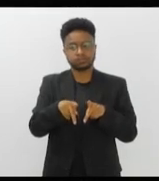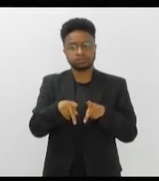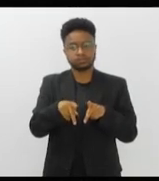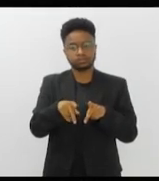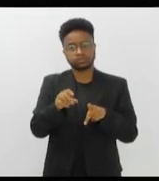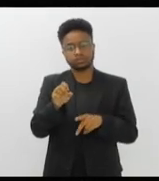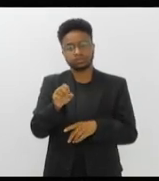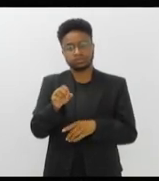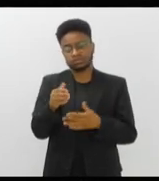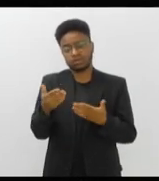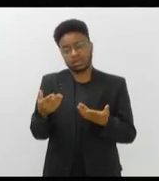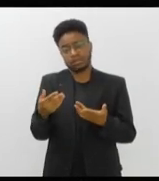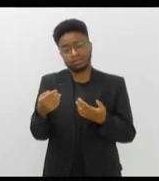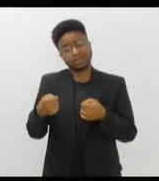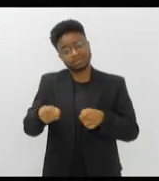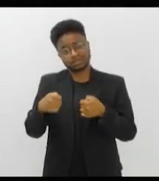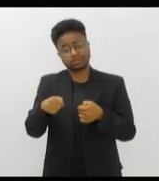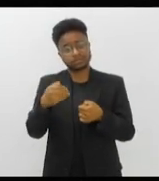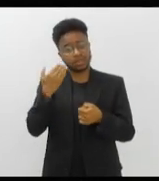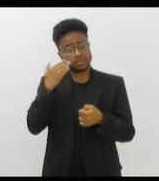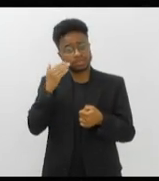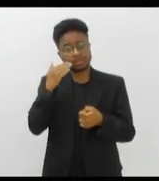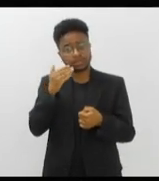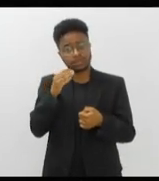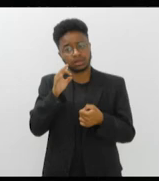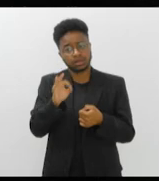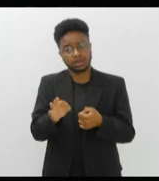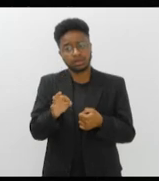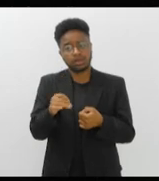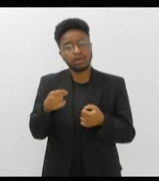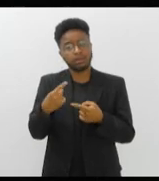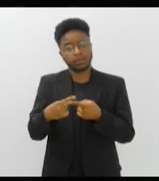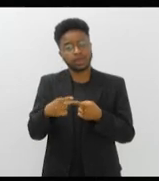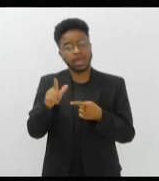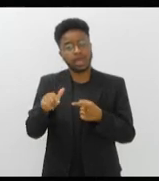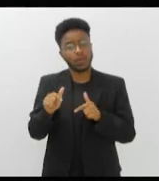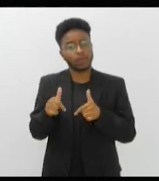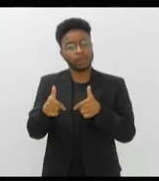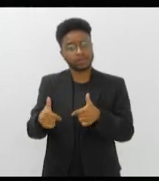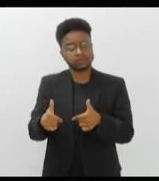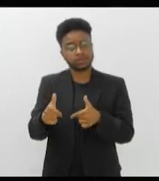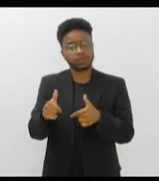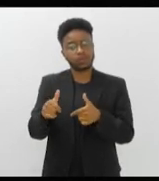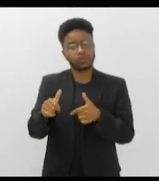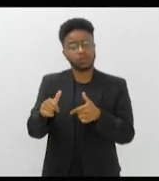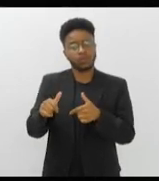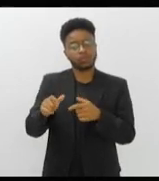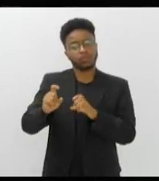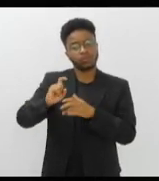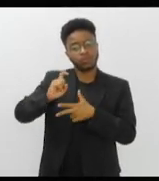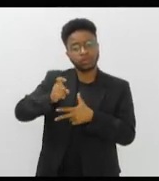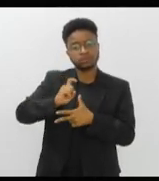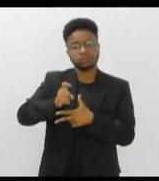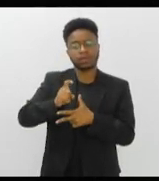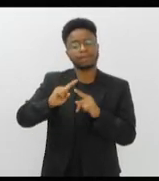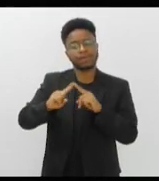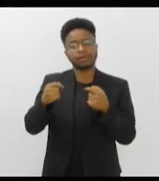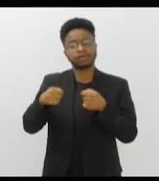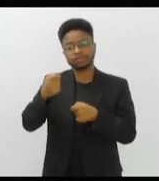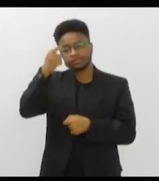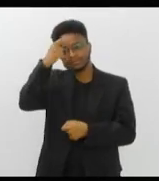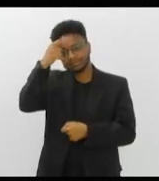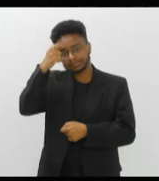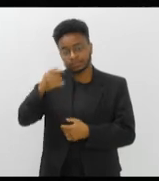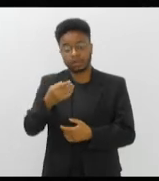por consideração que é um ato do executivo mas de ciência é o Parlamento